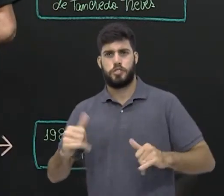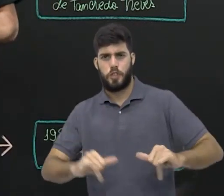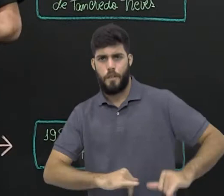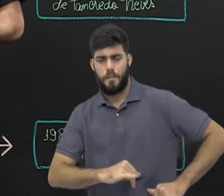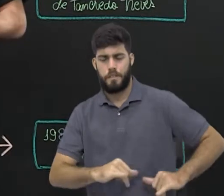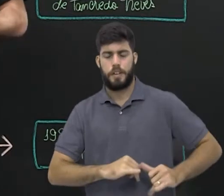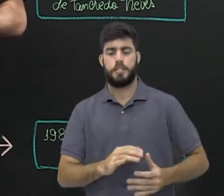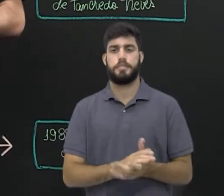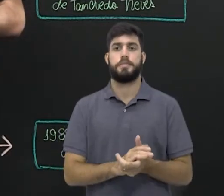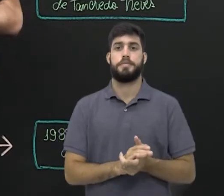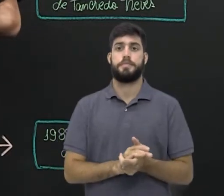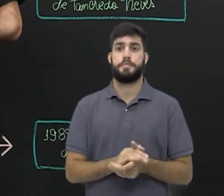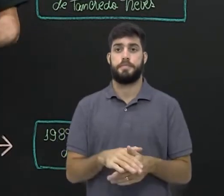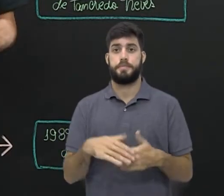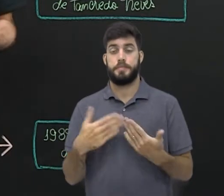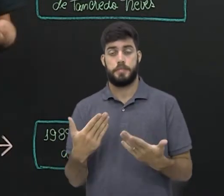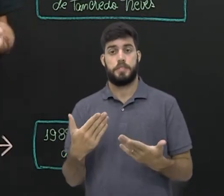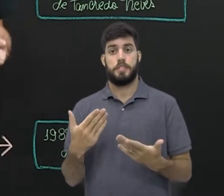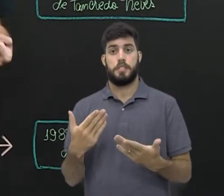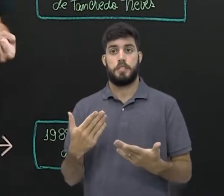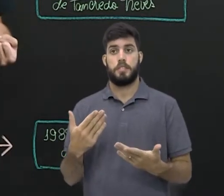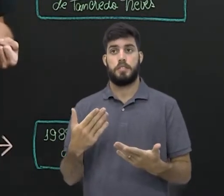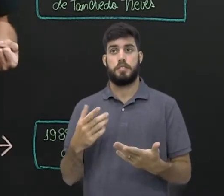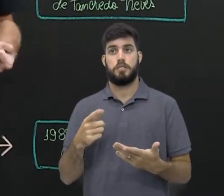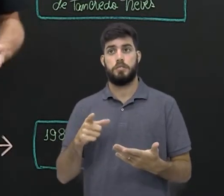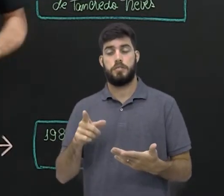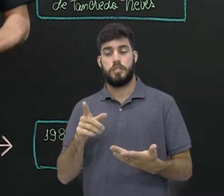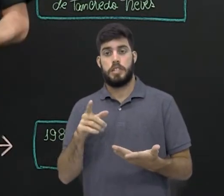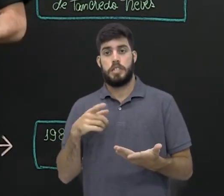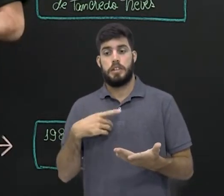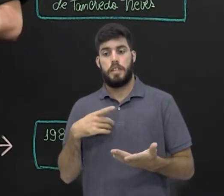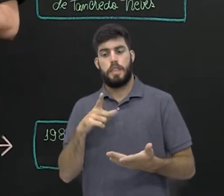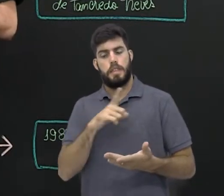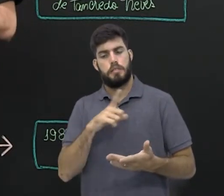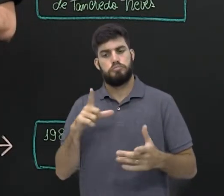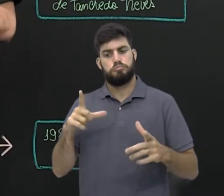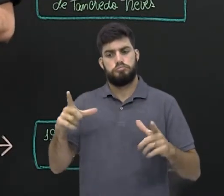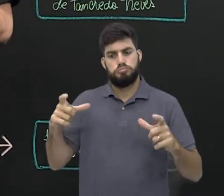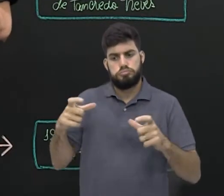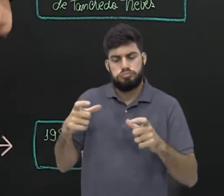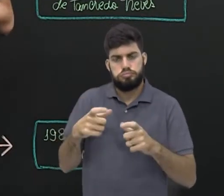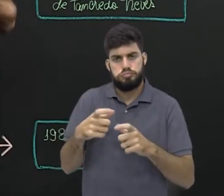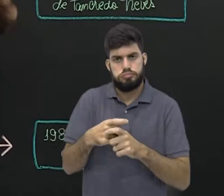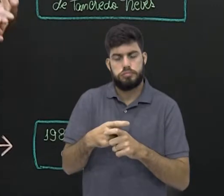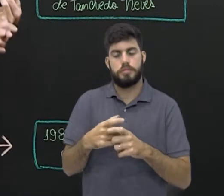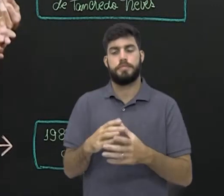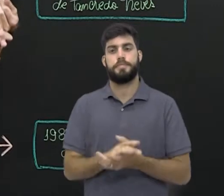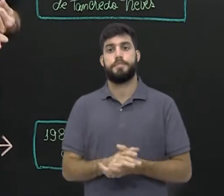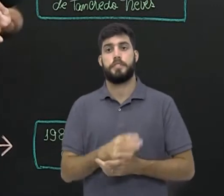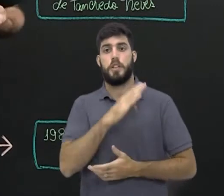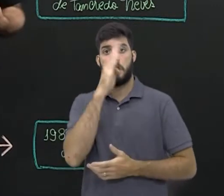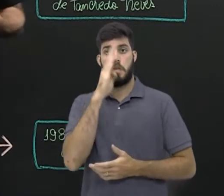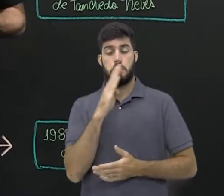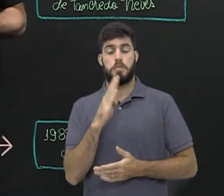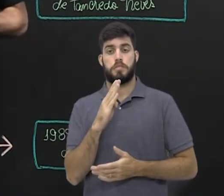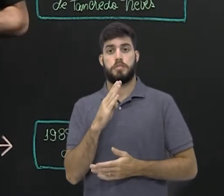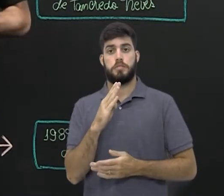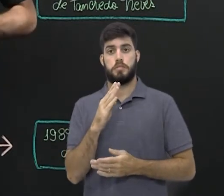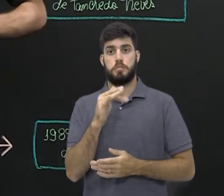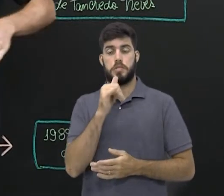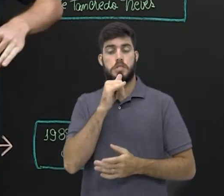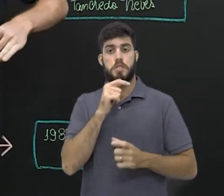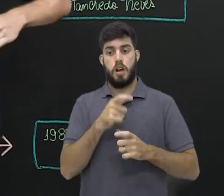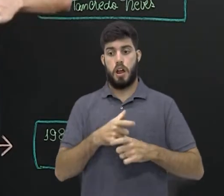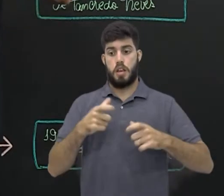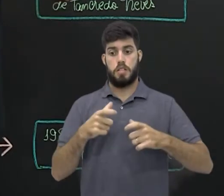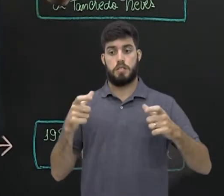Então, o apoio externo da ditadura tinha caído. O Brasil não estava mais num período tão próspero